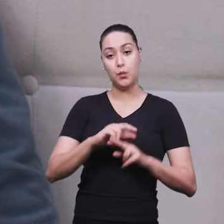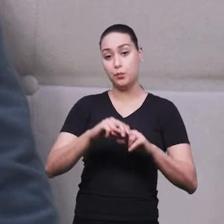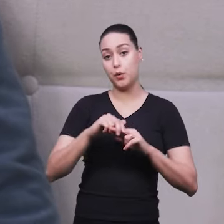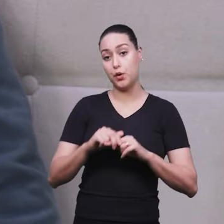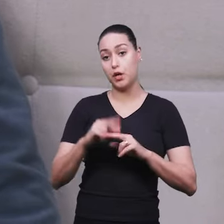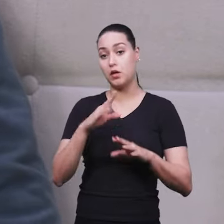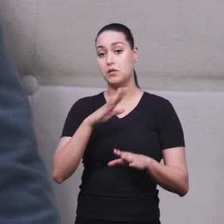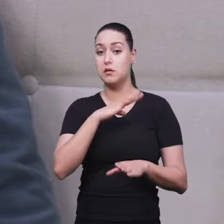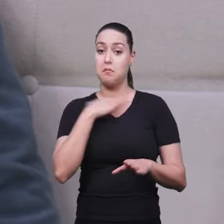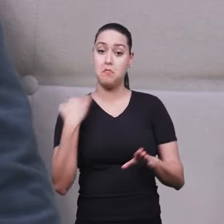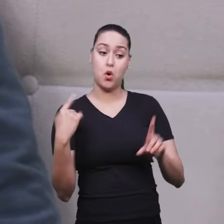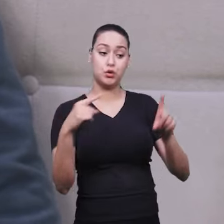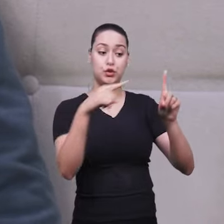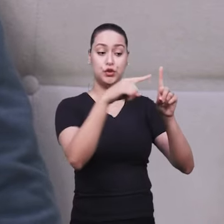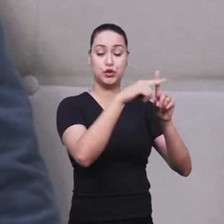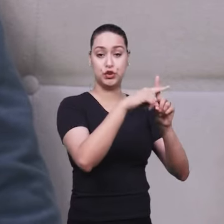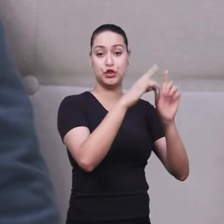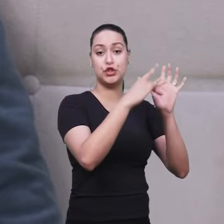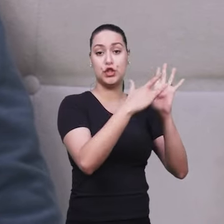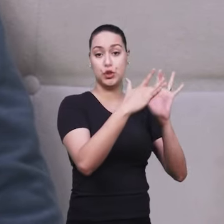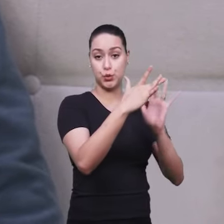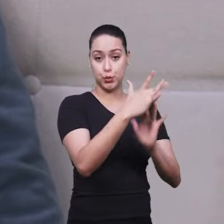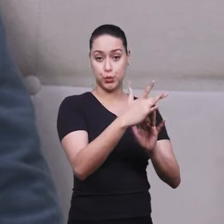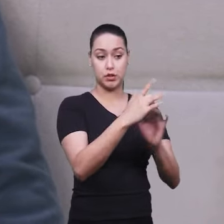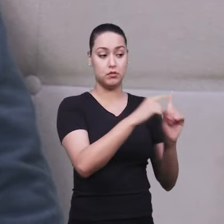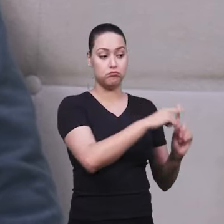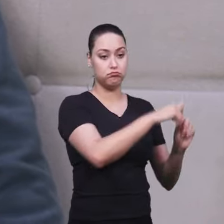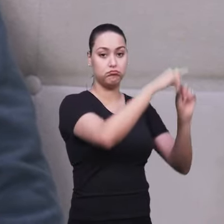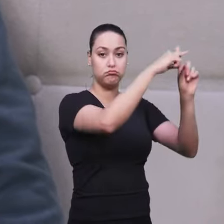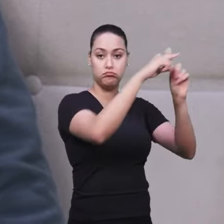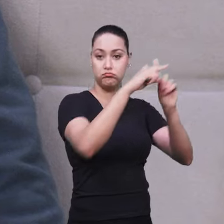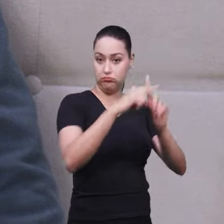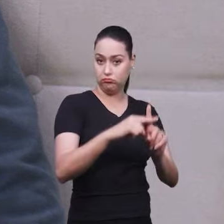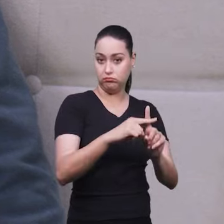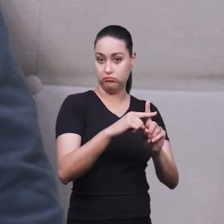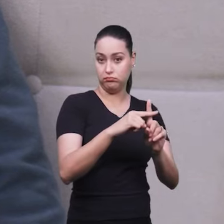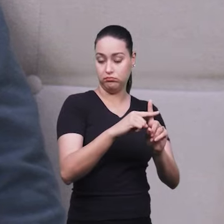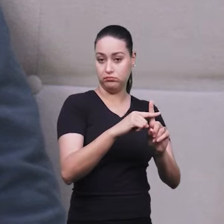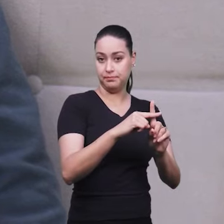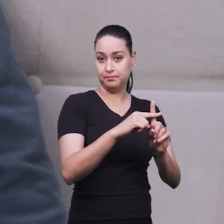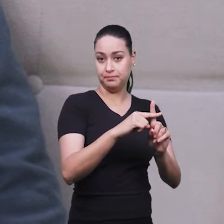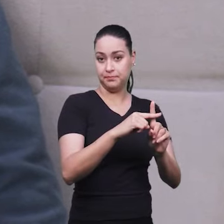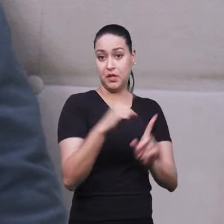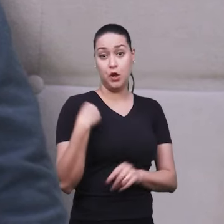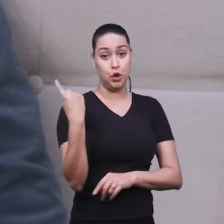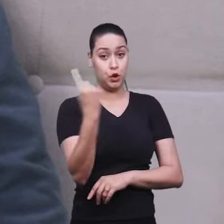pelo sacrifício do Senhor Jesus na cruz do Calvário,